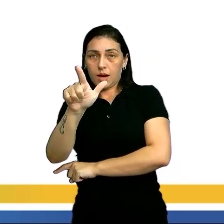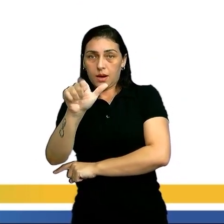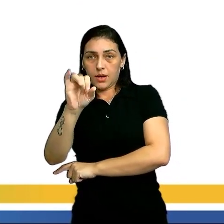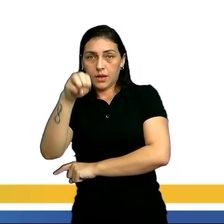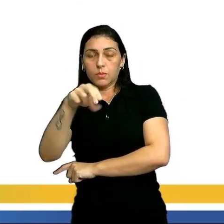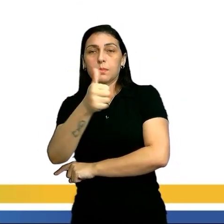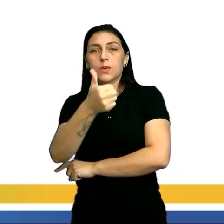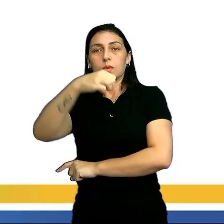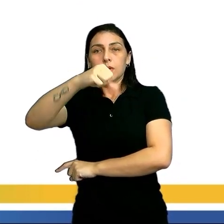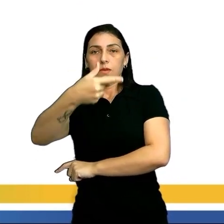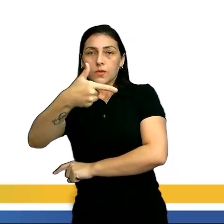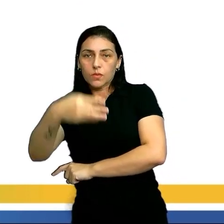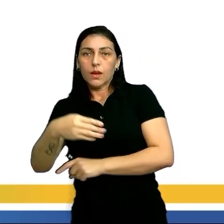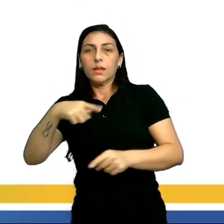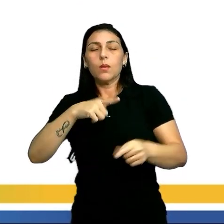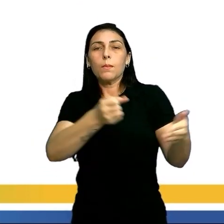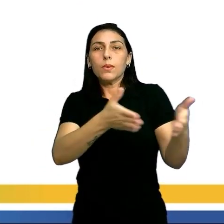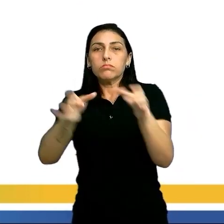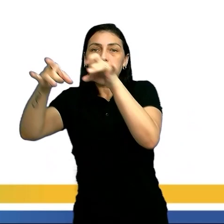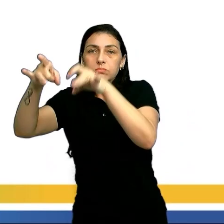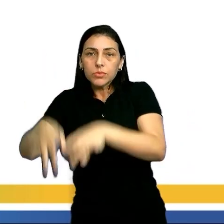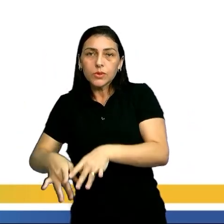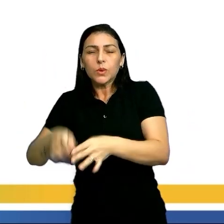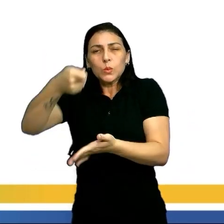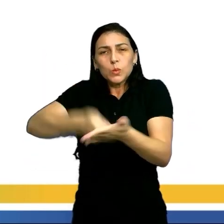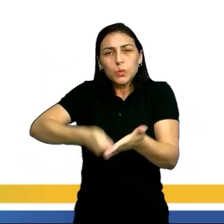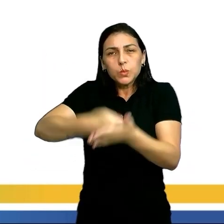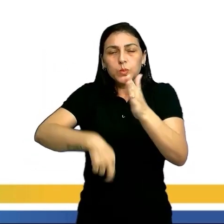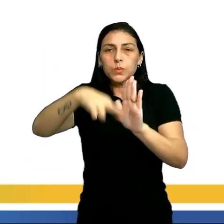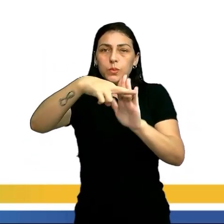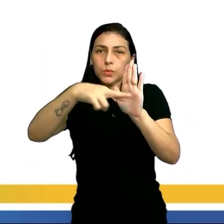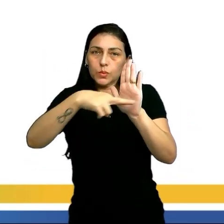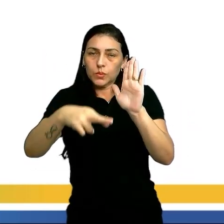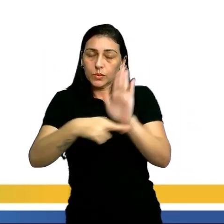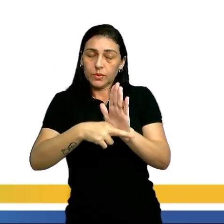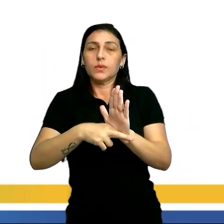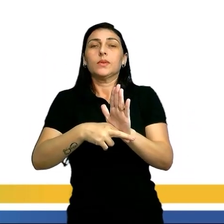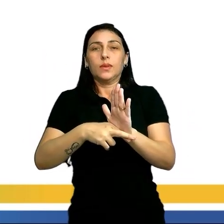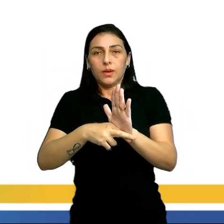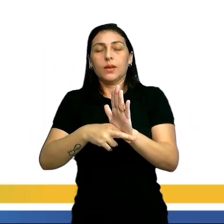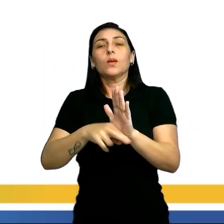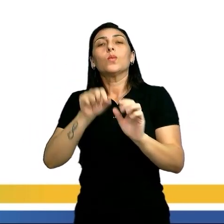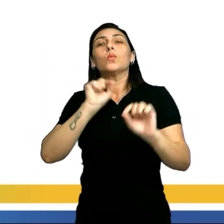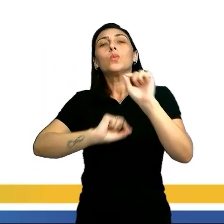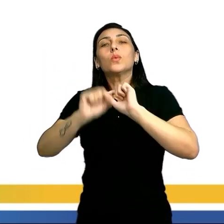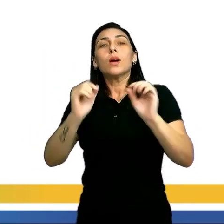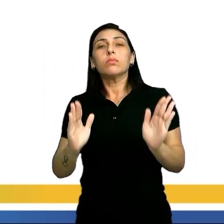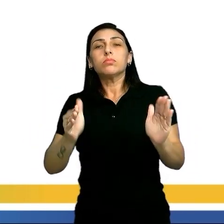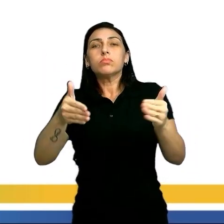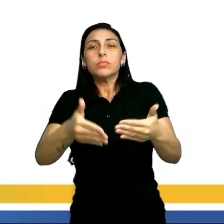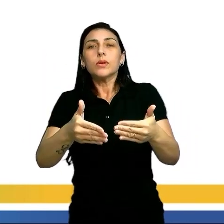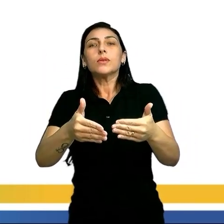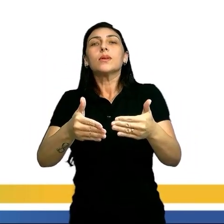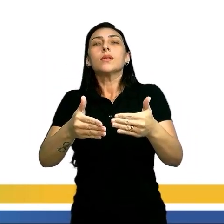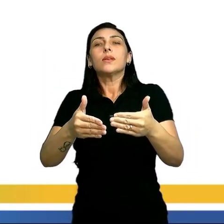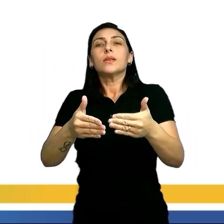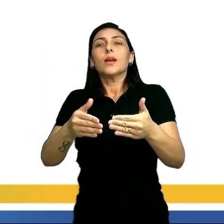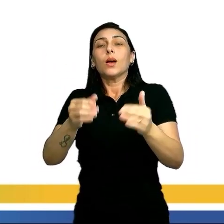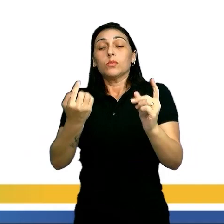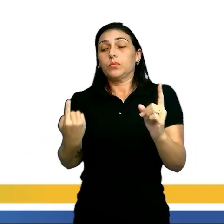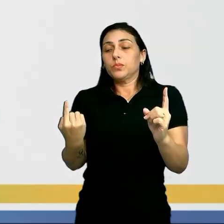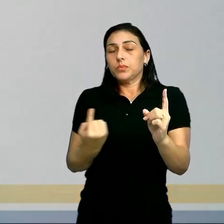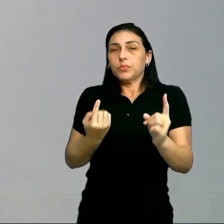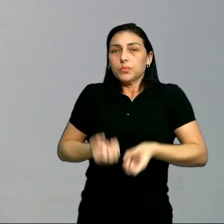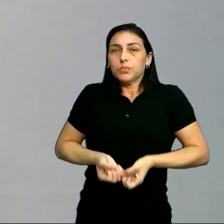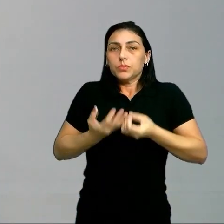temos nesse período um abandono das rígidas regras figurativas, dando ênfase à expressão